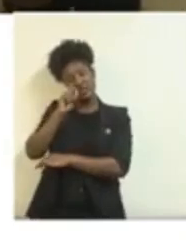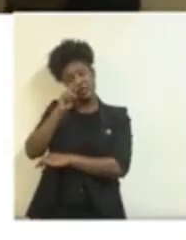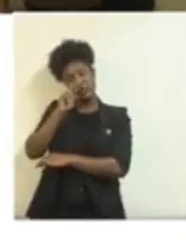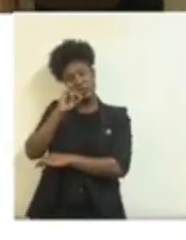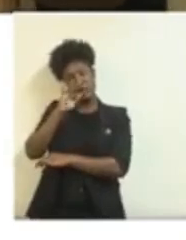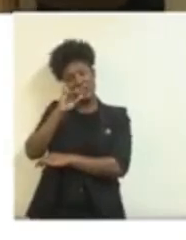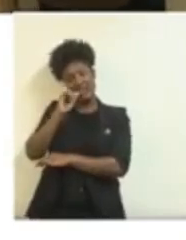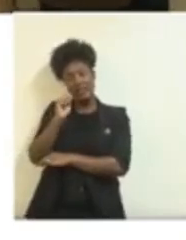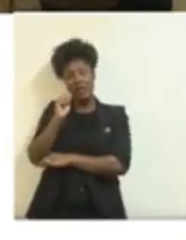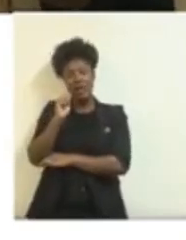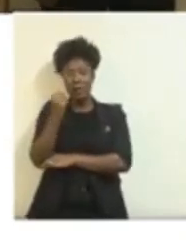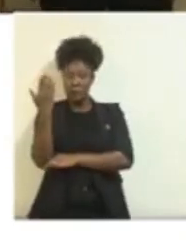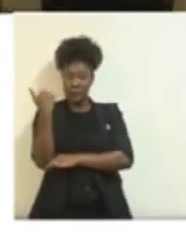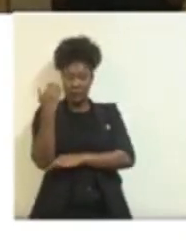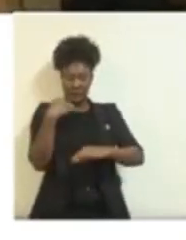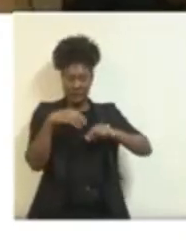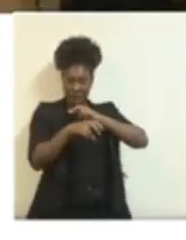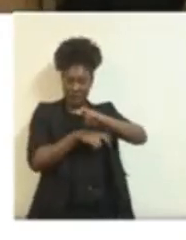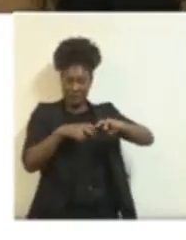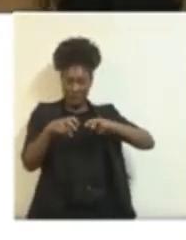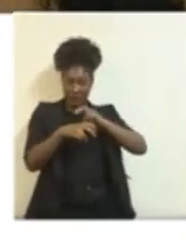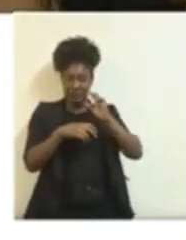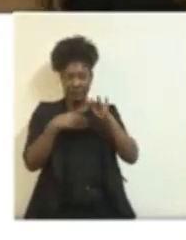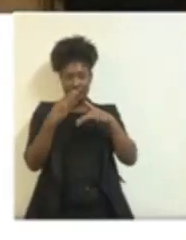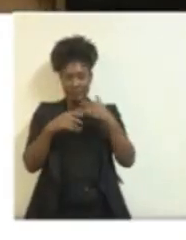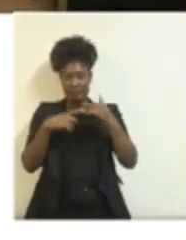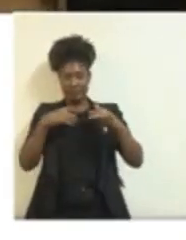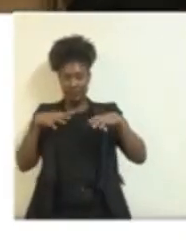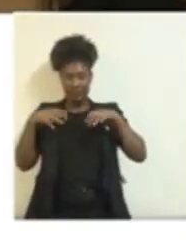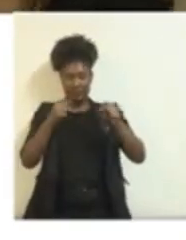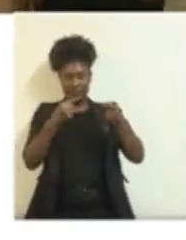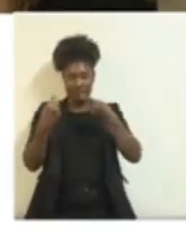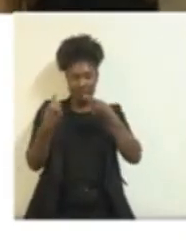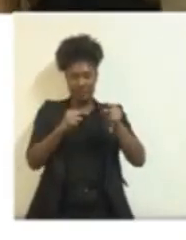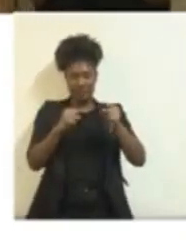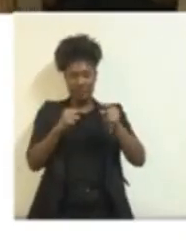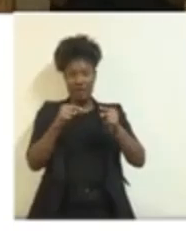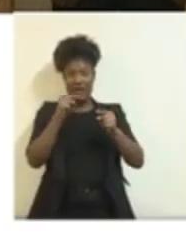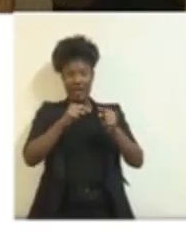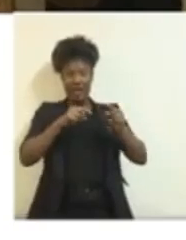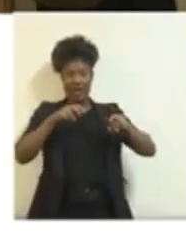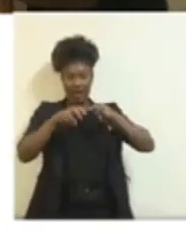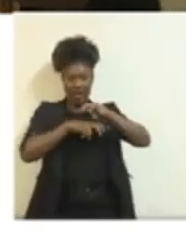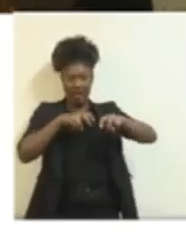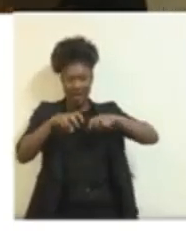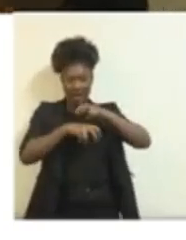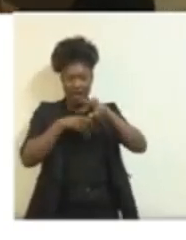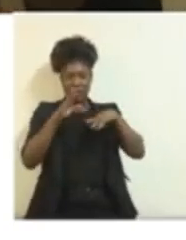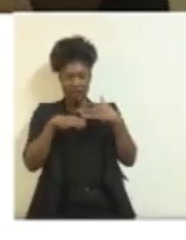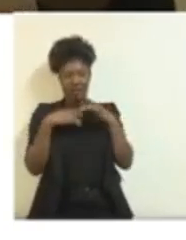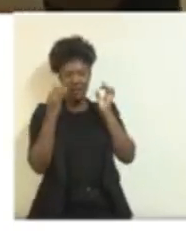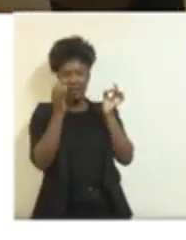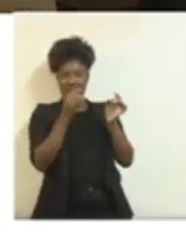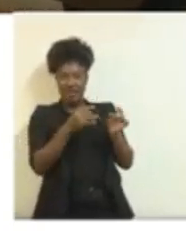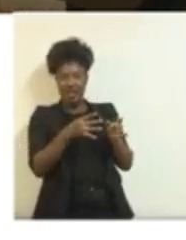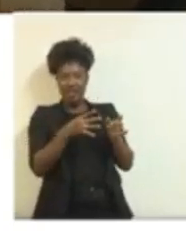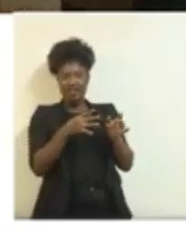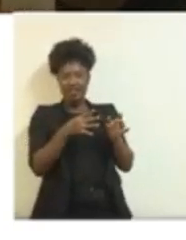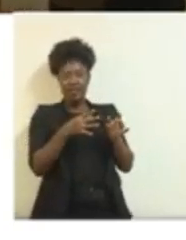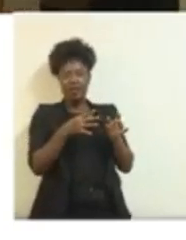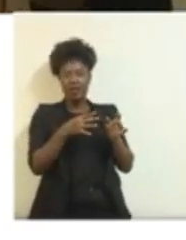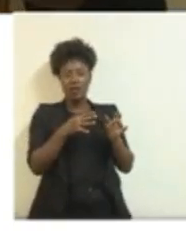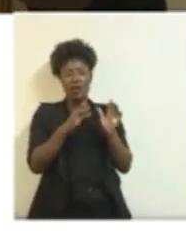os ataques, né, as primeiras missões, esse gado foi abandonado e ele naturalmente se reproduziu. E aí, quando as missões foram